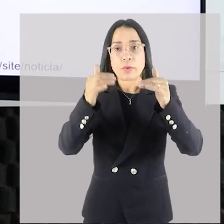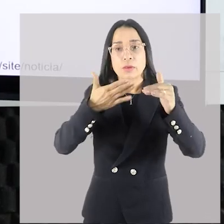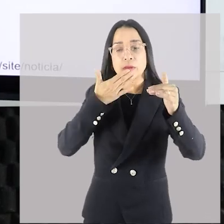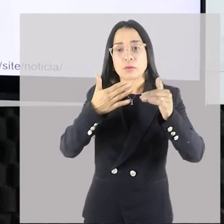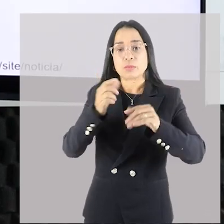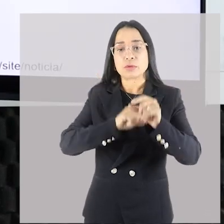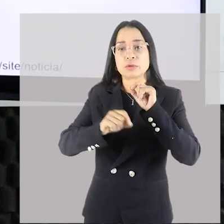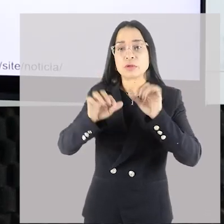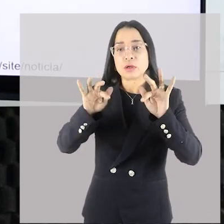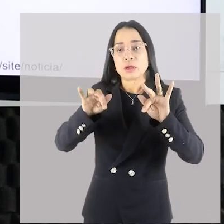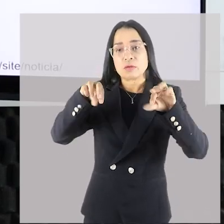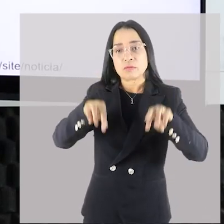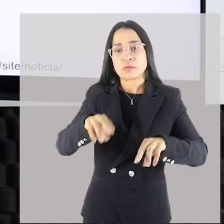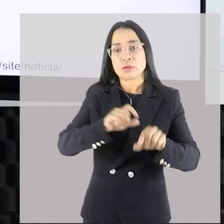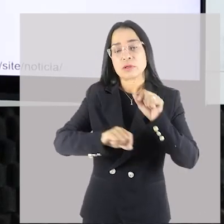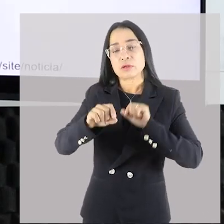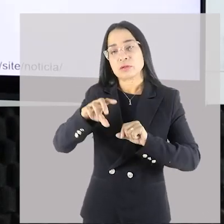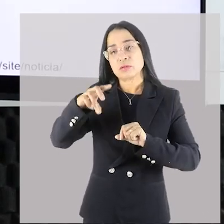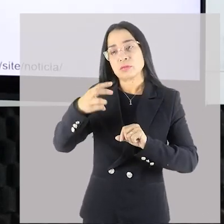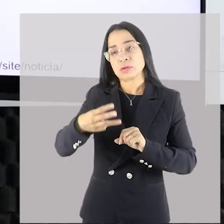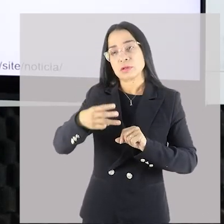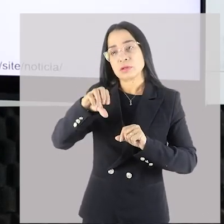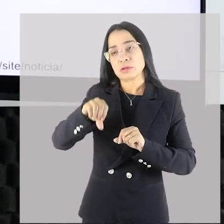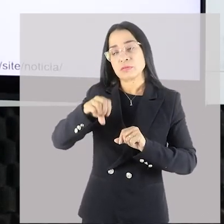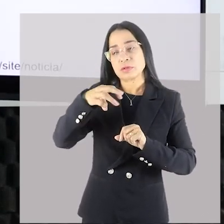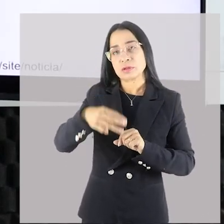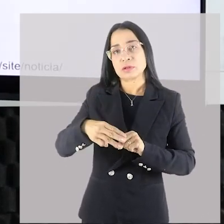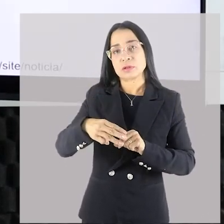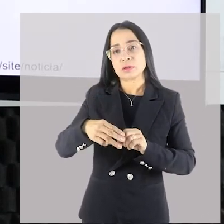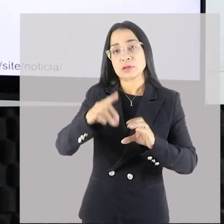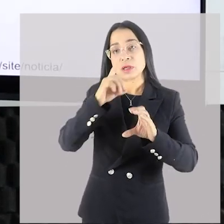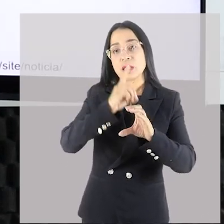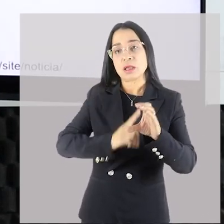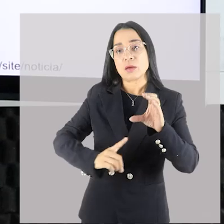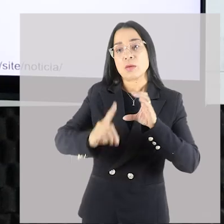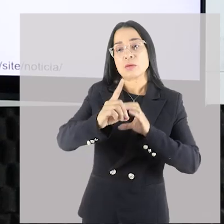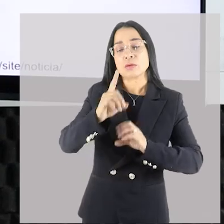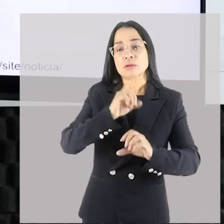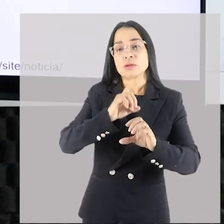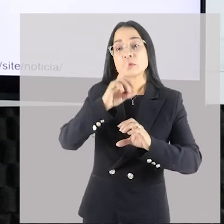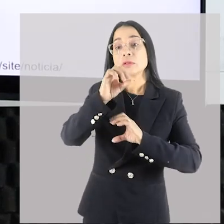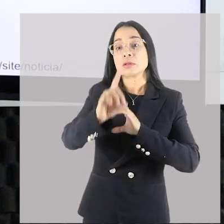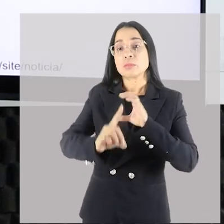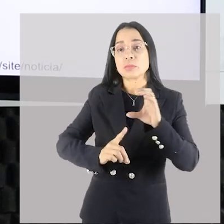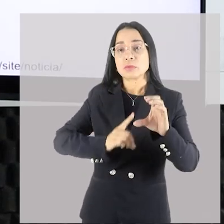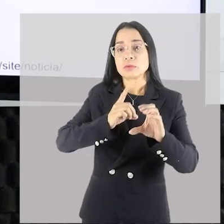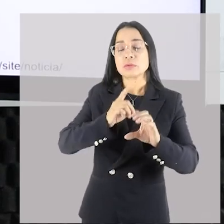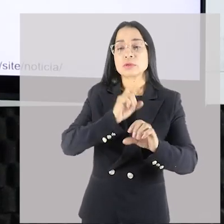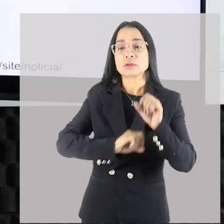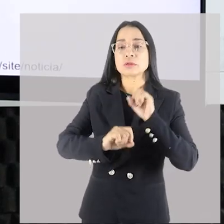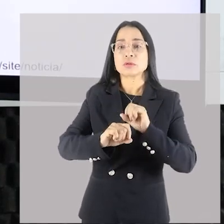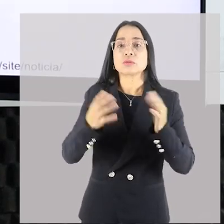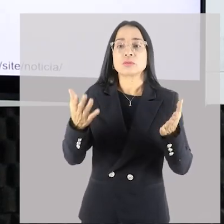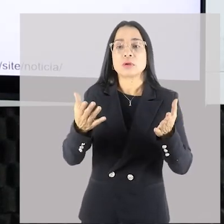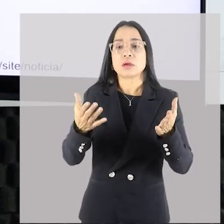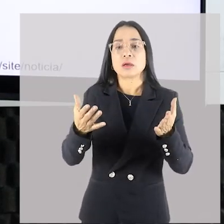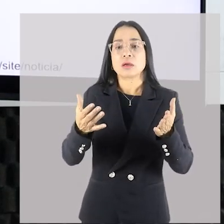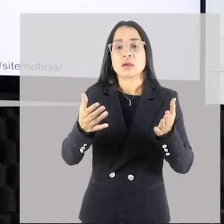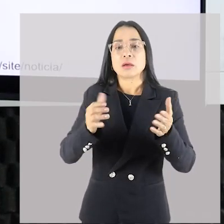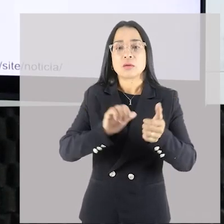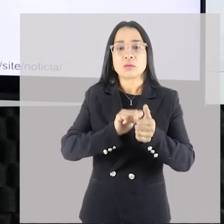em 393 d.C. os Jogos Olímpicos. Tá? E só foi